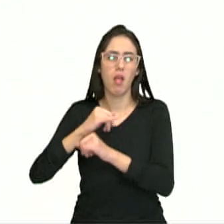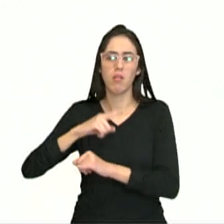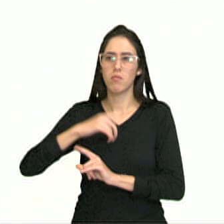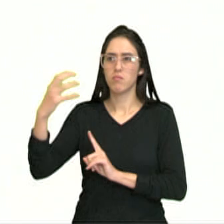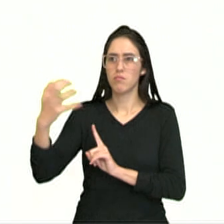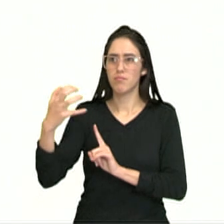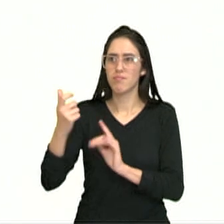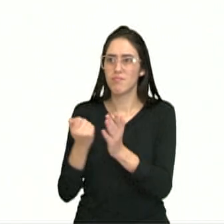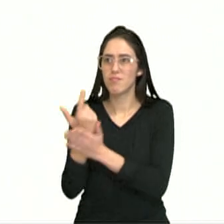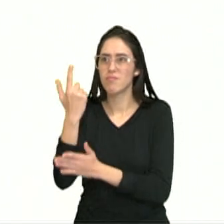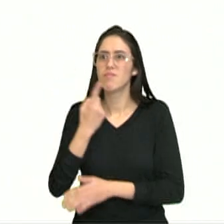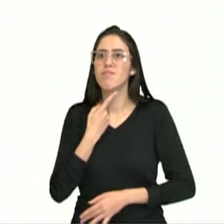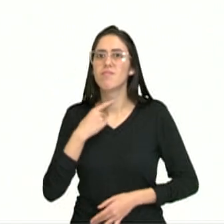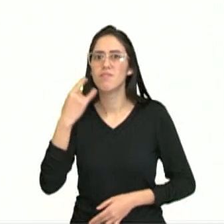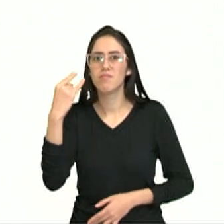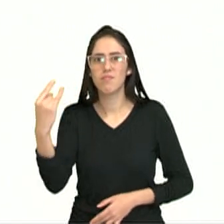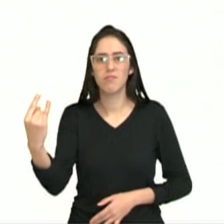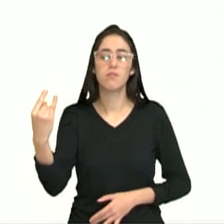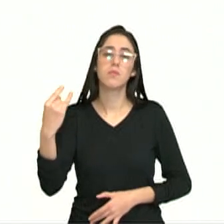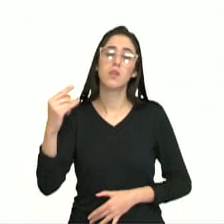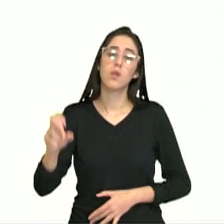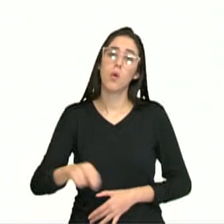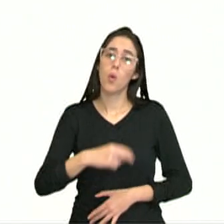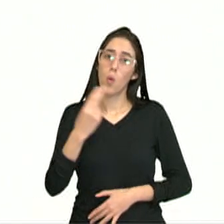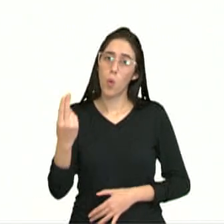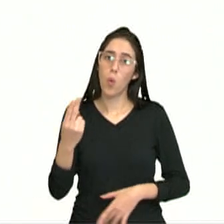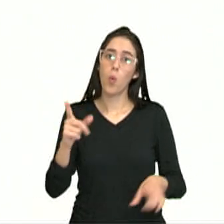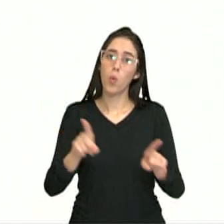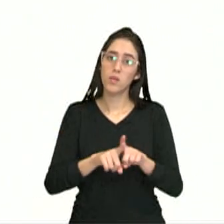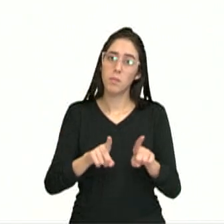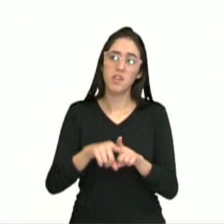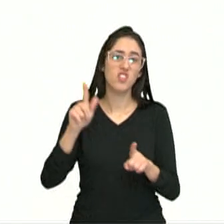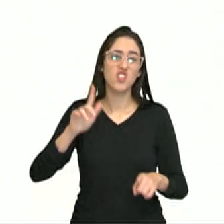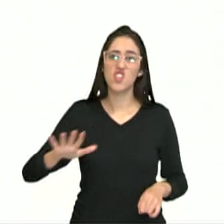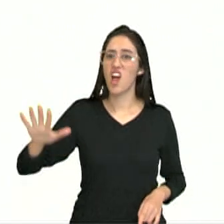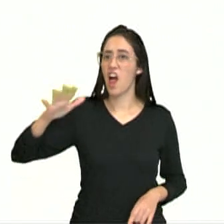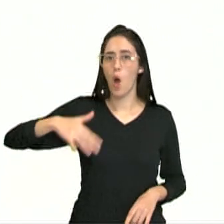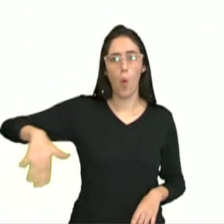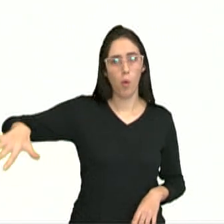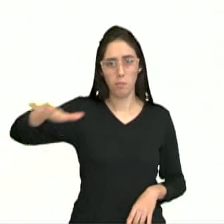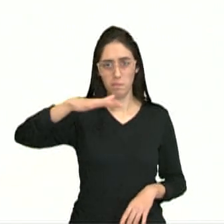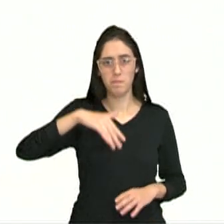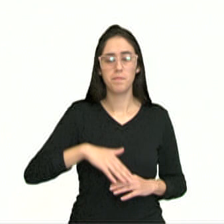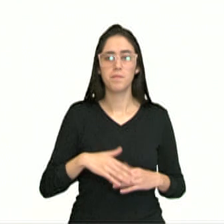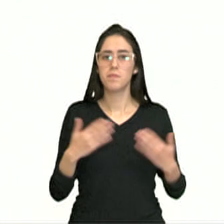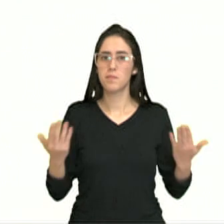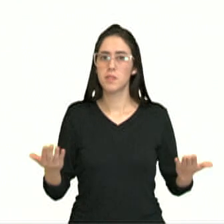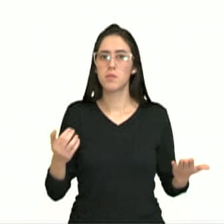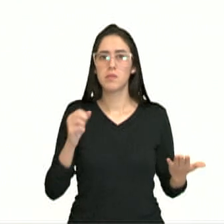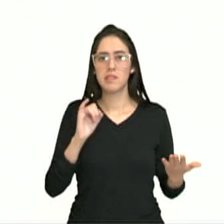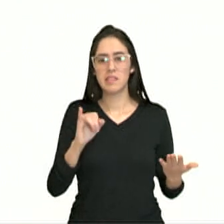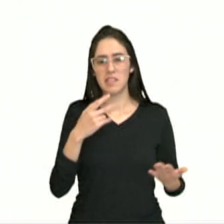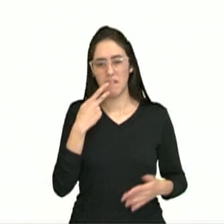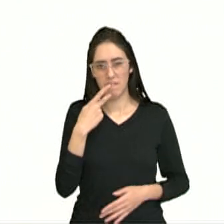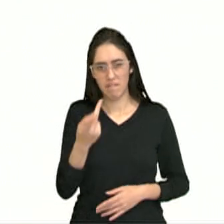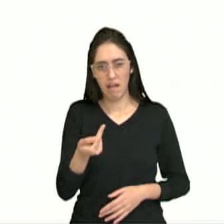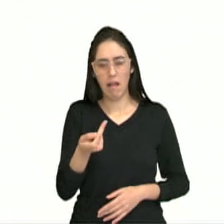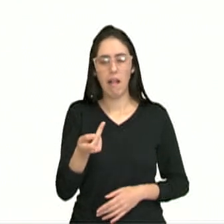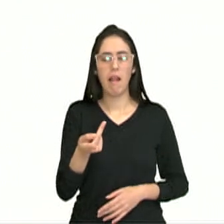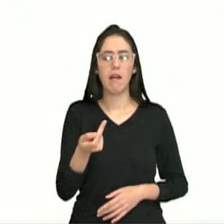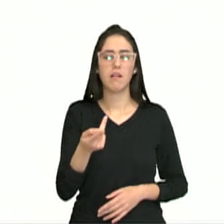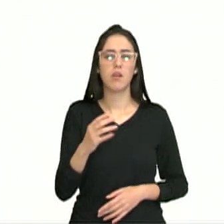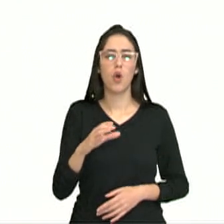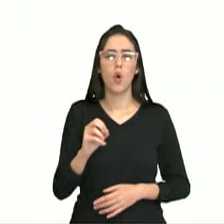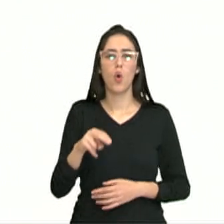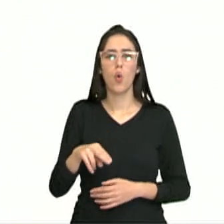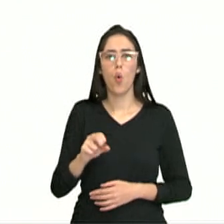desses meios no seu cotidiano ou no cotidiano geral. Ou seja, quando a gente fala então desse consumo